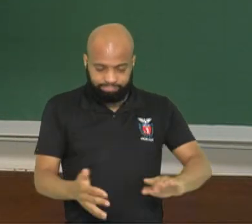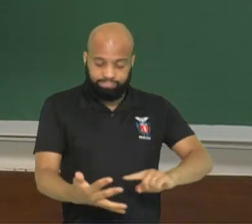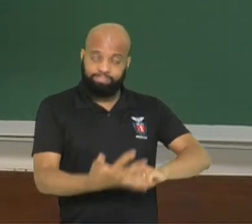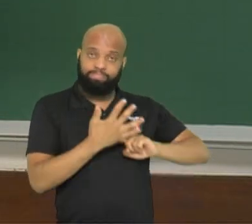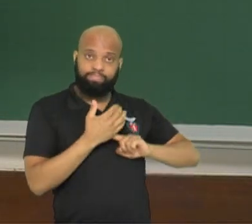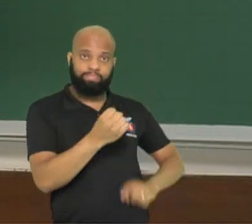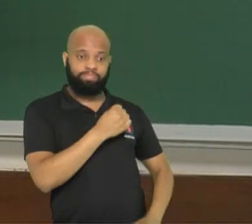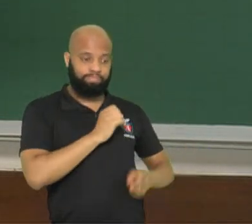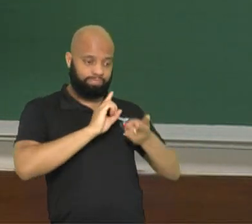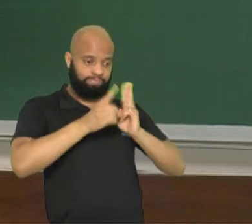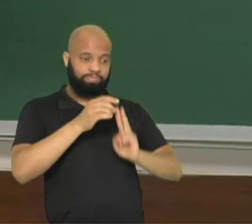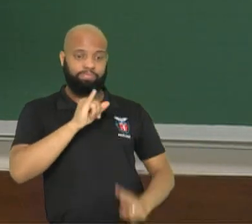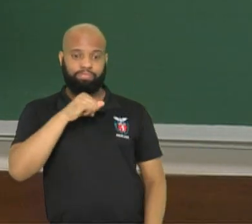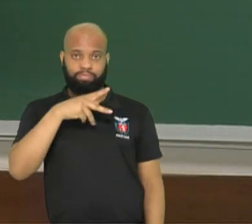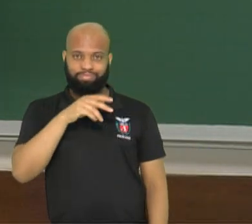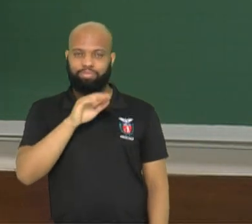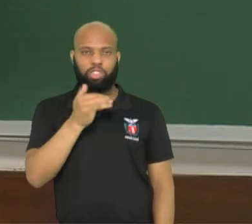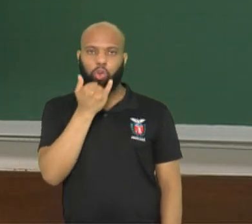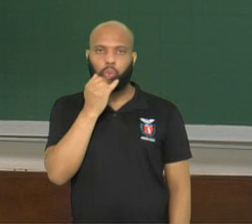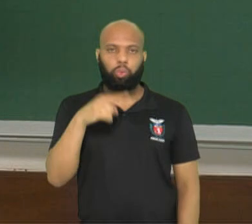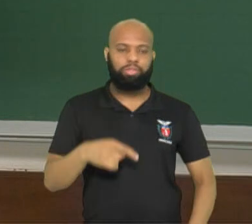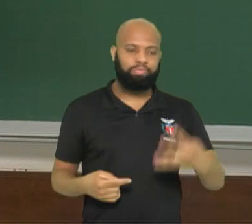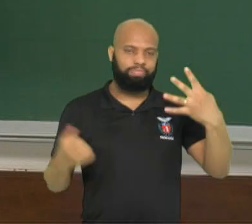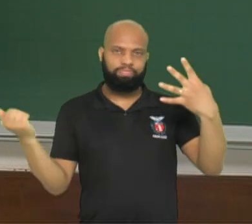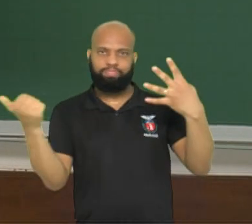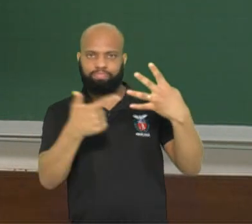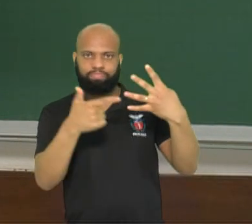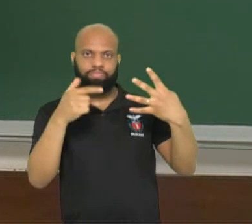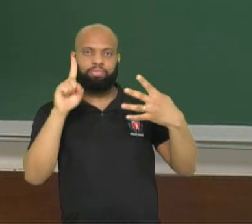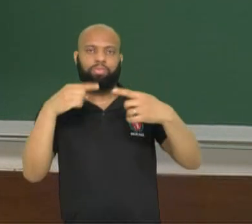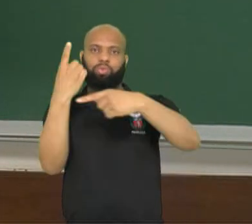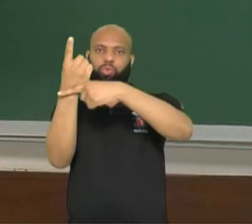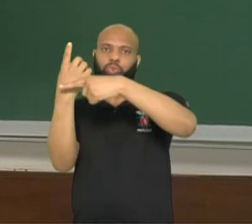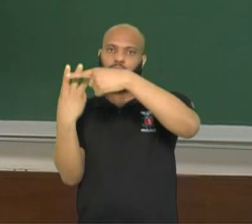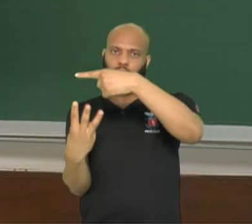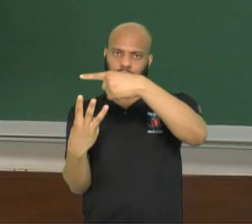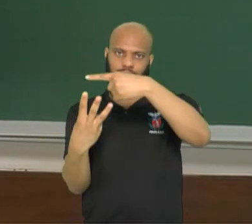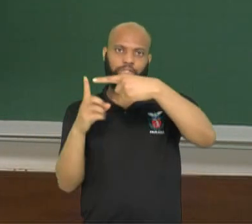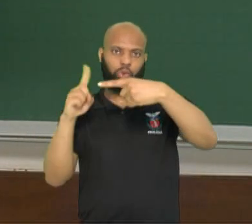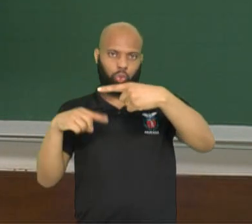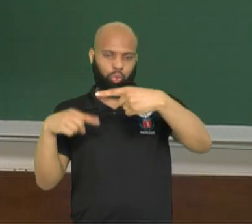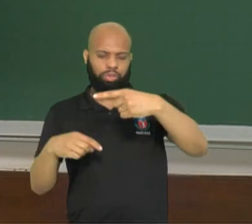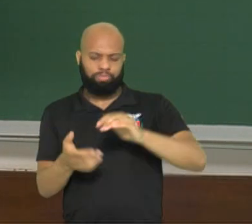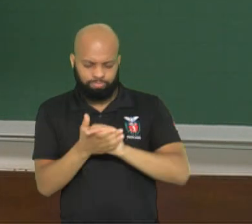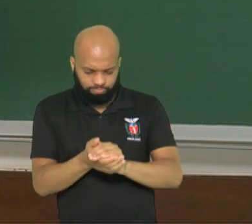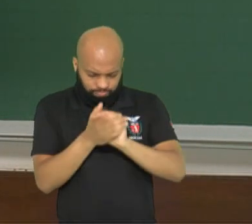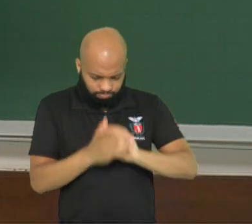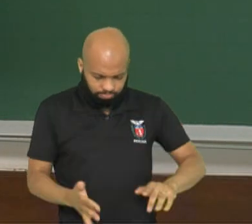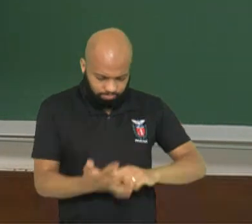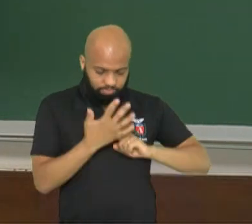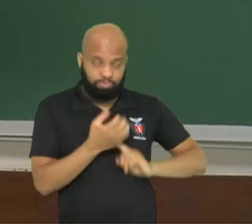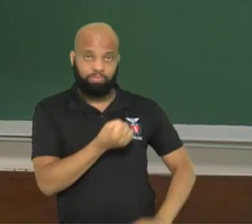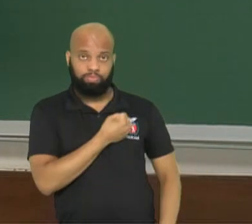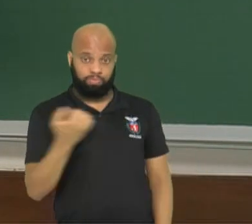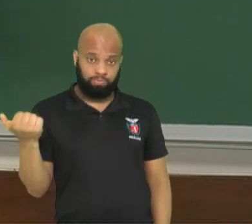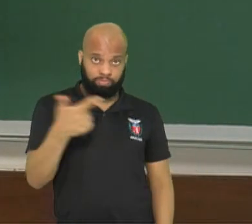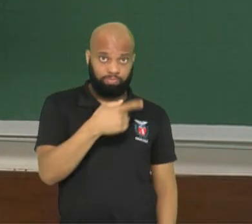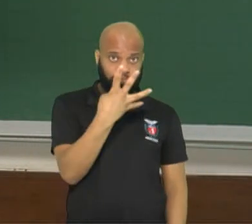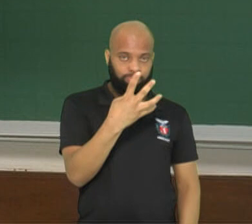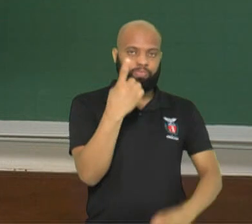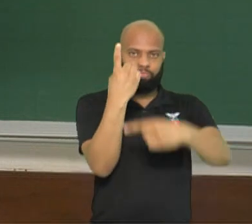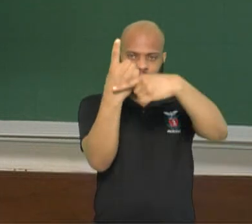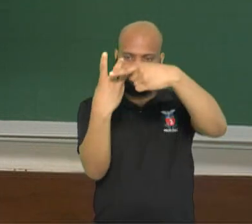e sair um número maior que 4 é 1 terço, 1 sobre 3, ok? Na letra